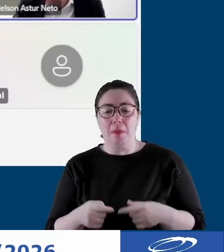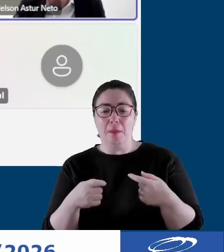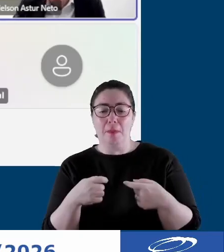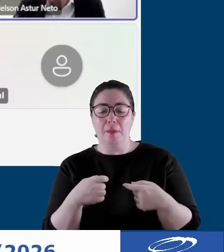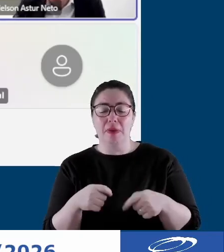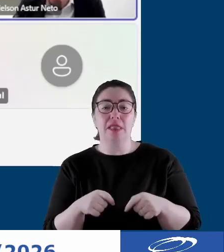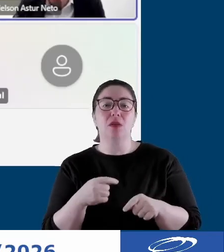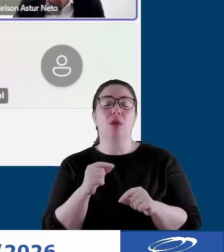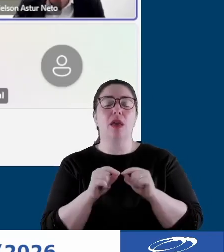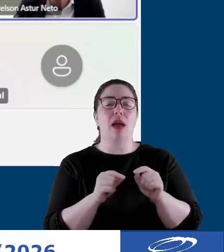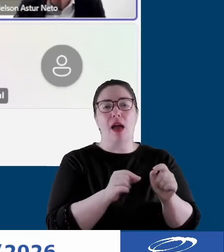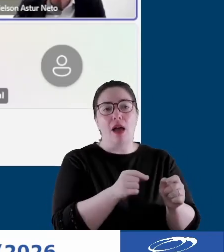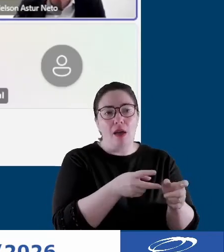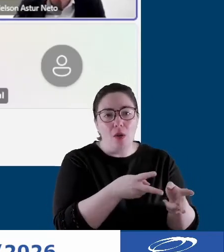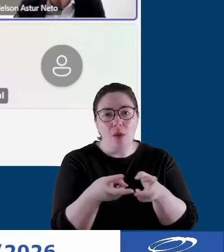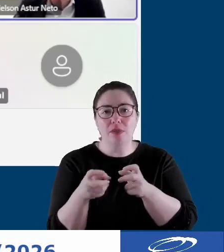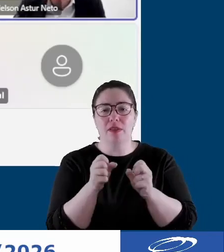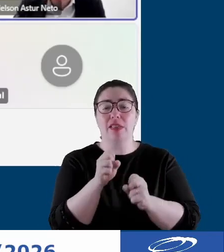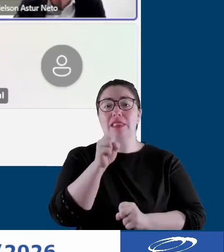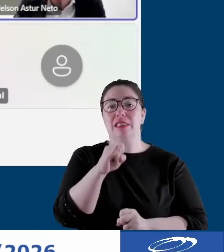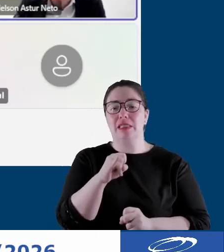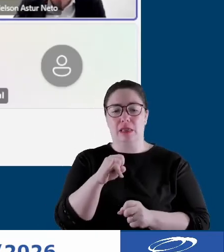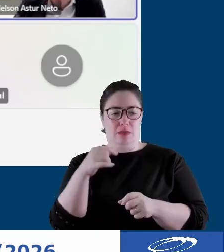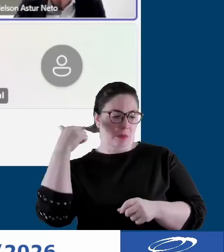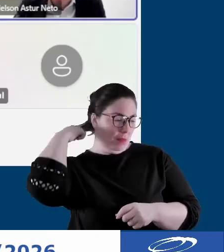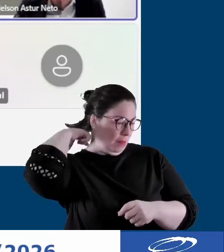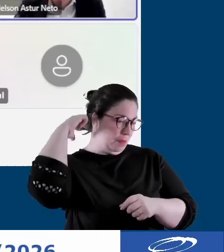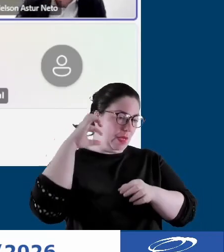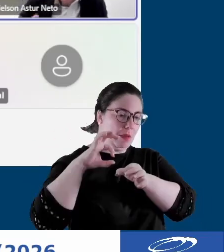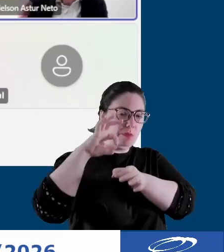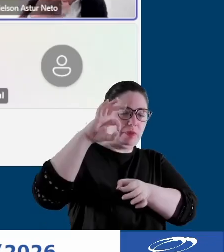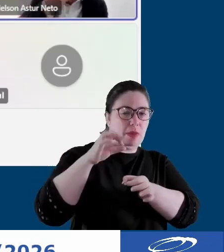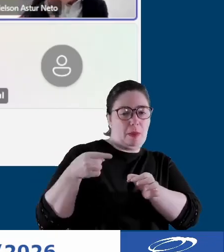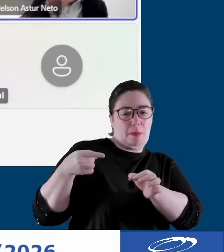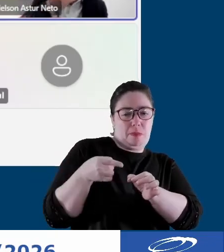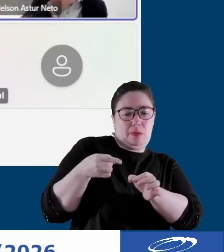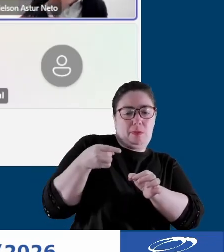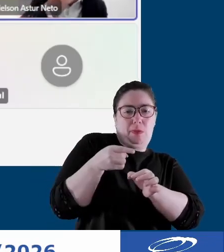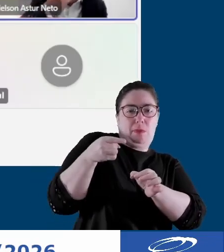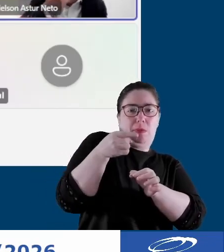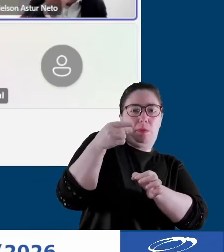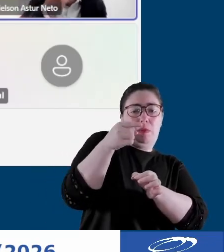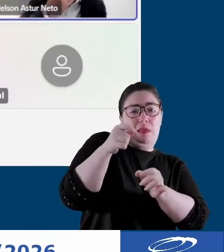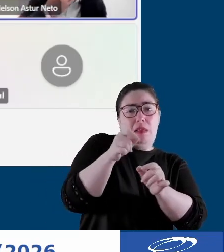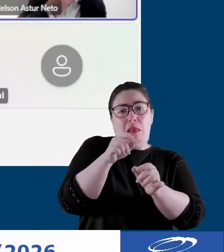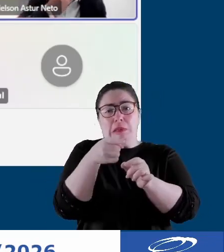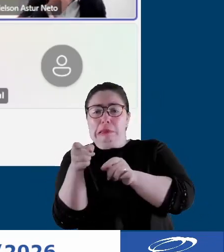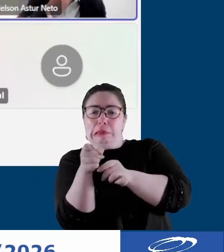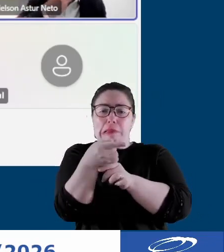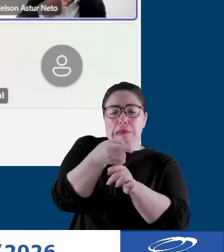Osteólise ao redor também dos parafusos. Quando você começa a ver, isso não é uma detecção precoce de uma infecção. Tá?